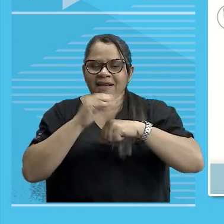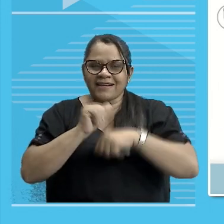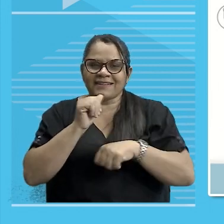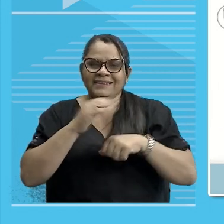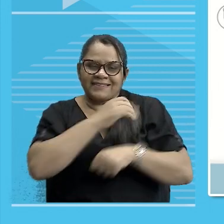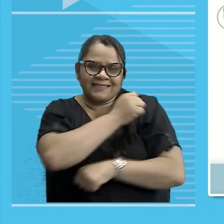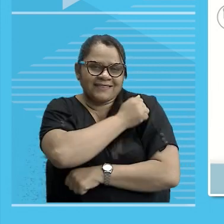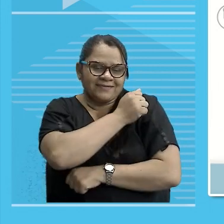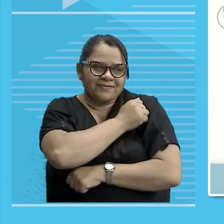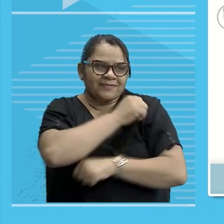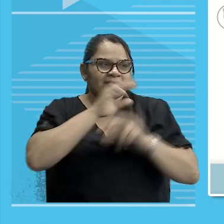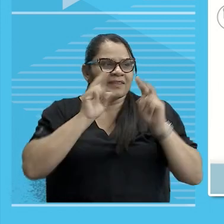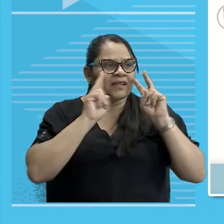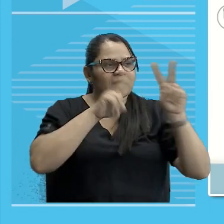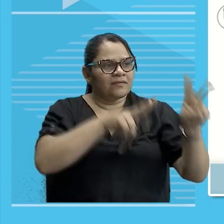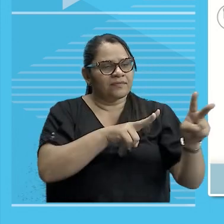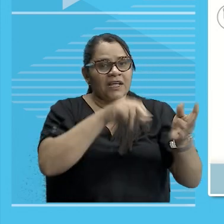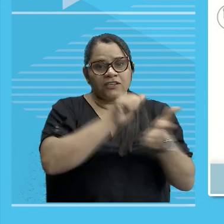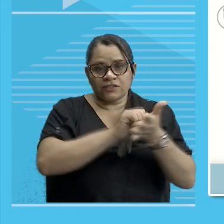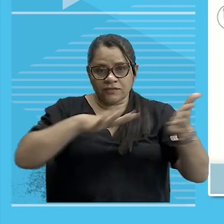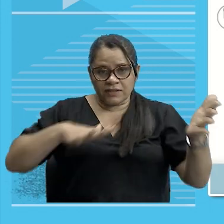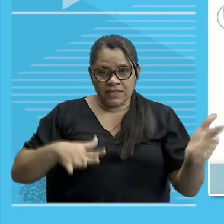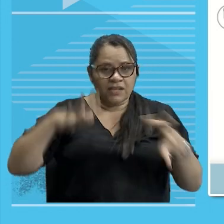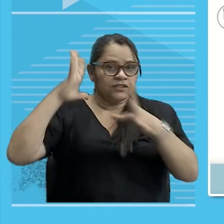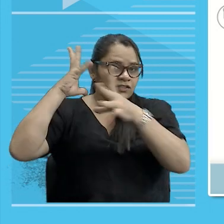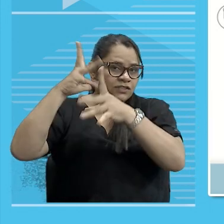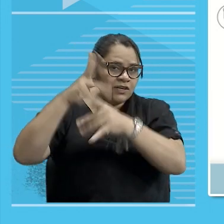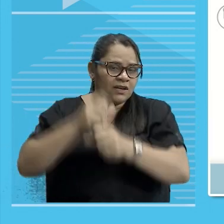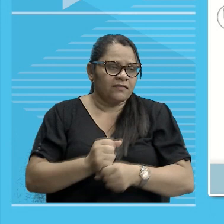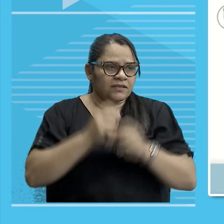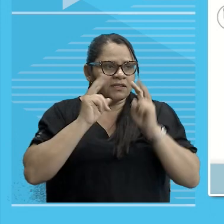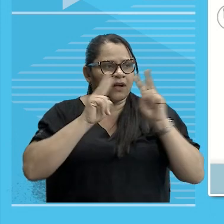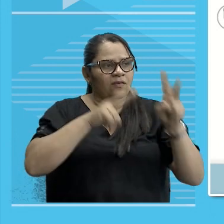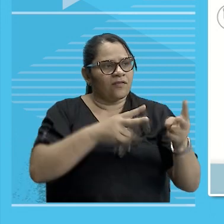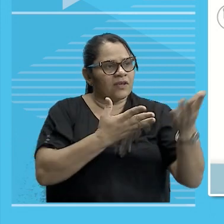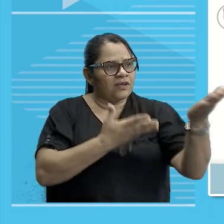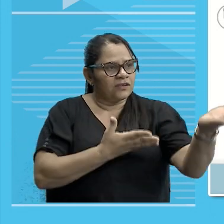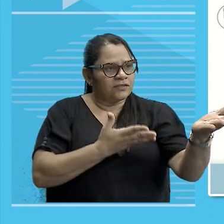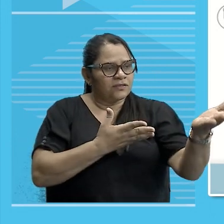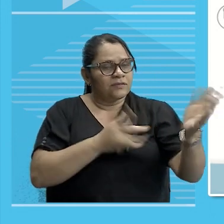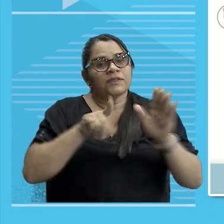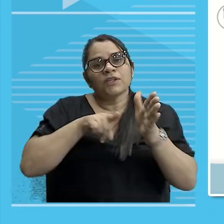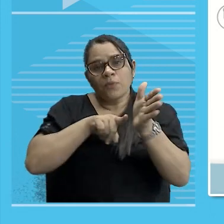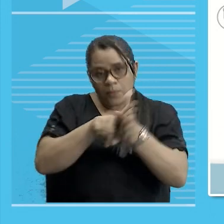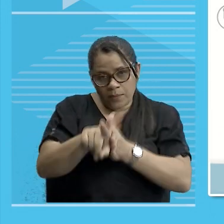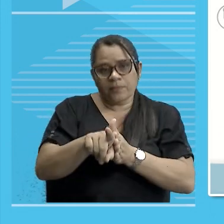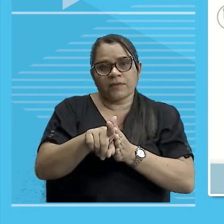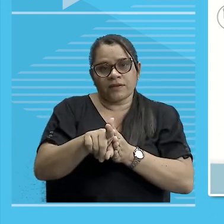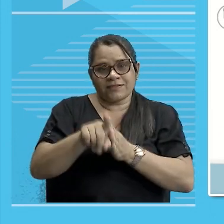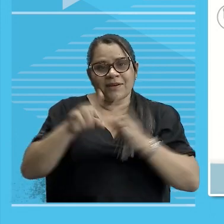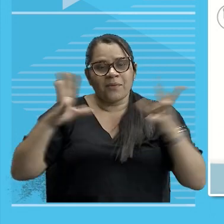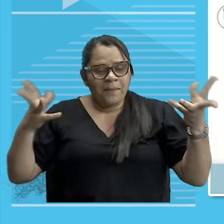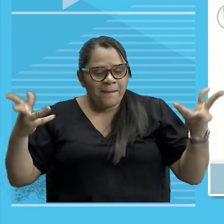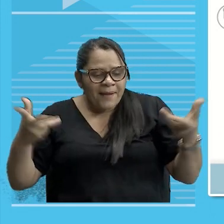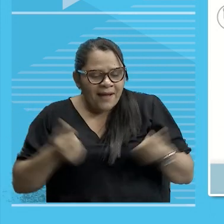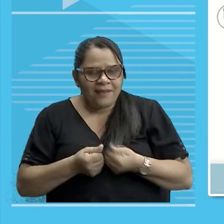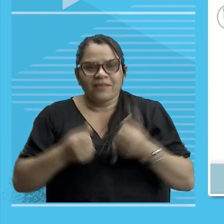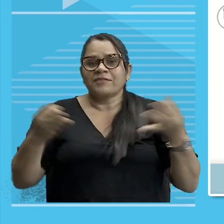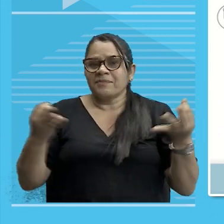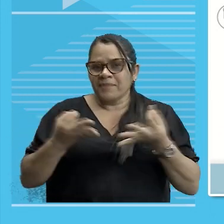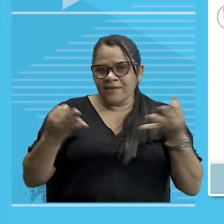atividade de revisão vamos lá essa questão é maravilhosa